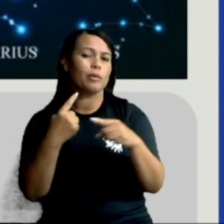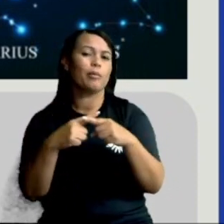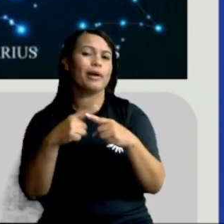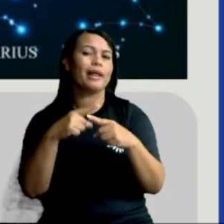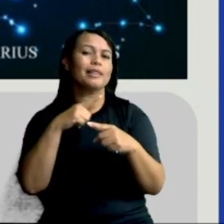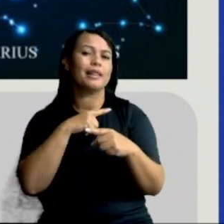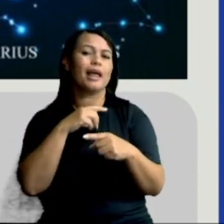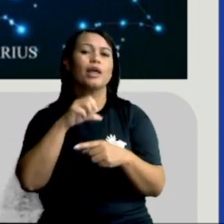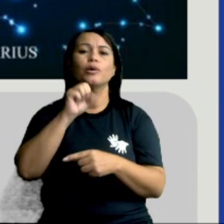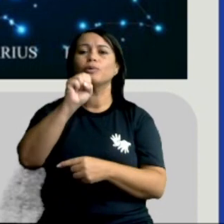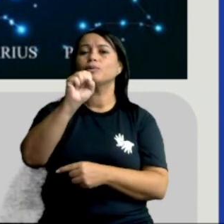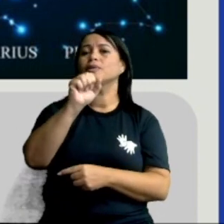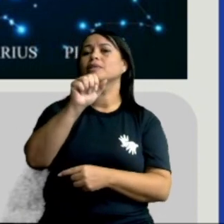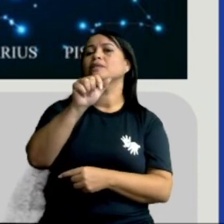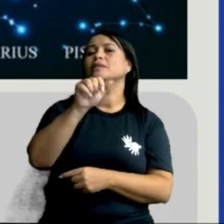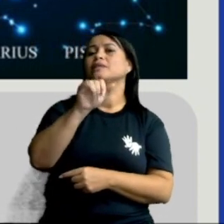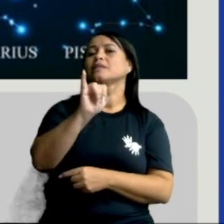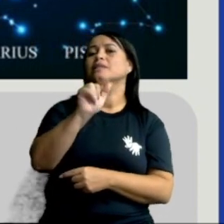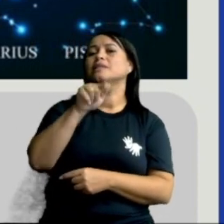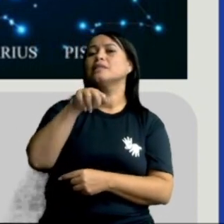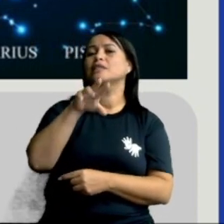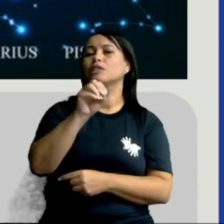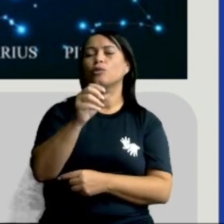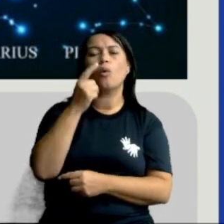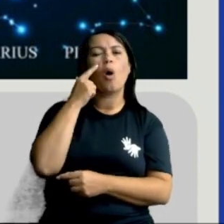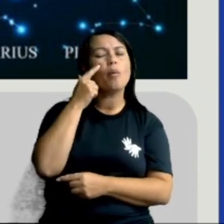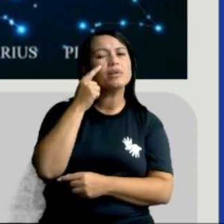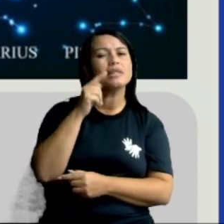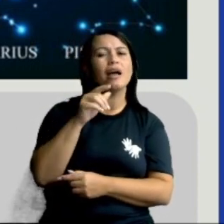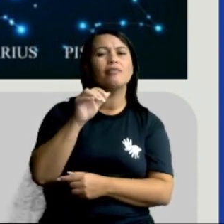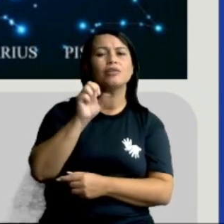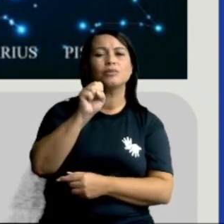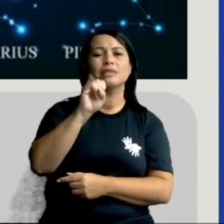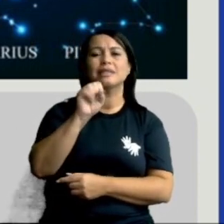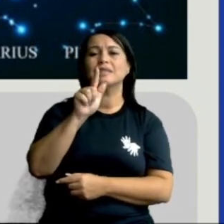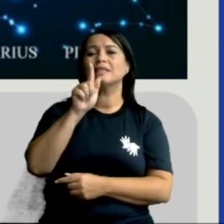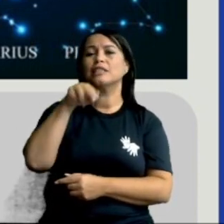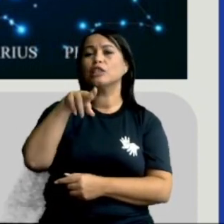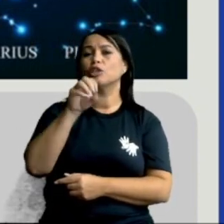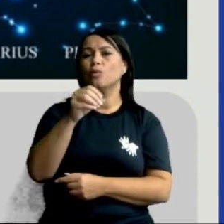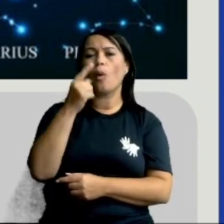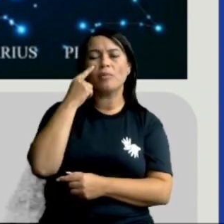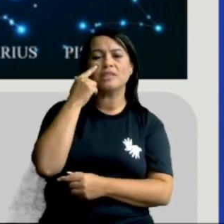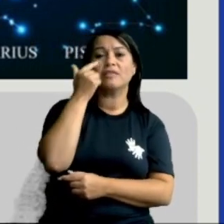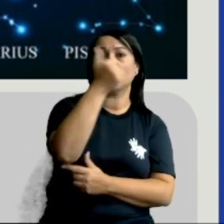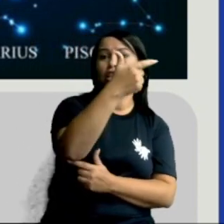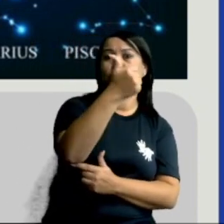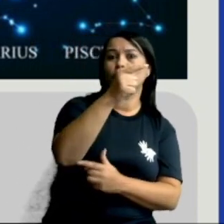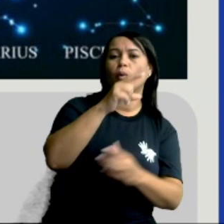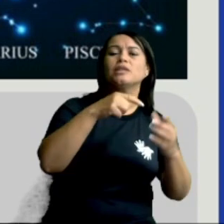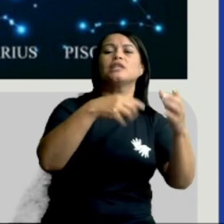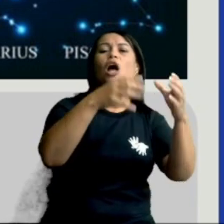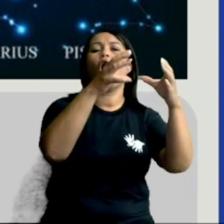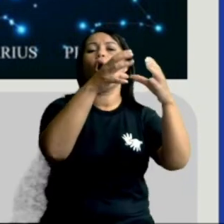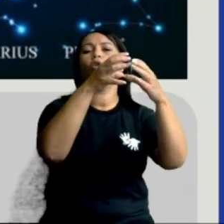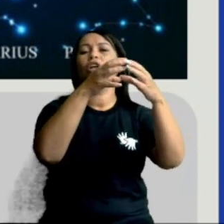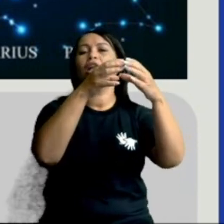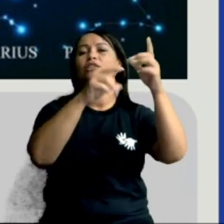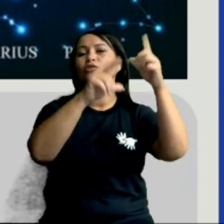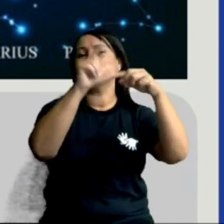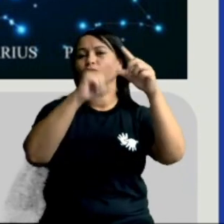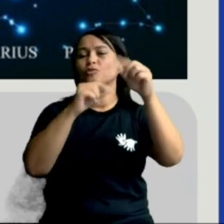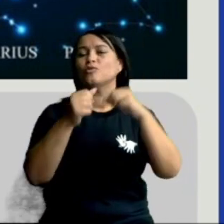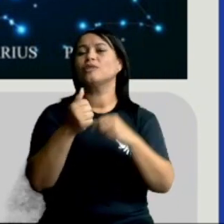regido. Observe que as 12 constelações dos zodíacos são vistas de 2